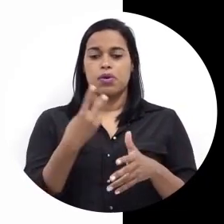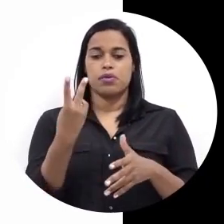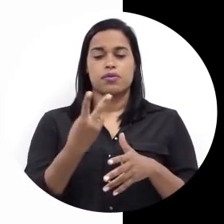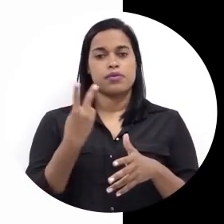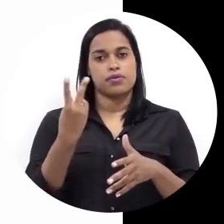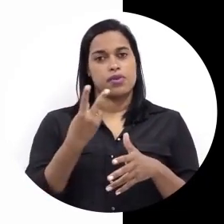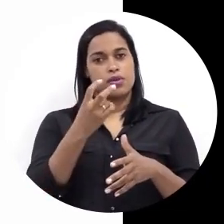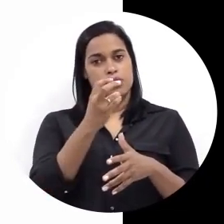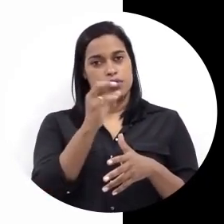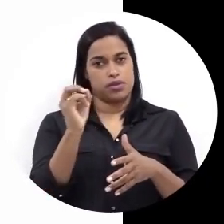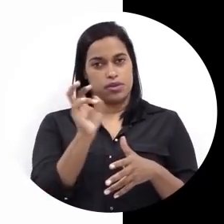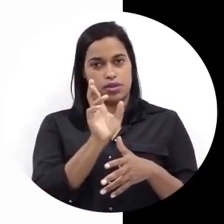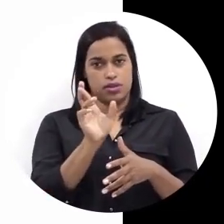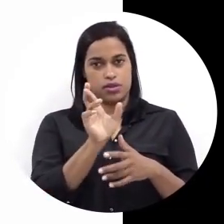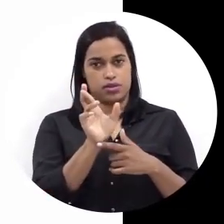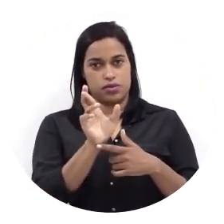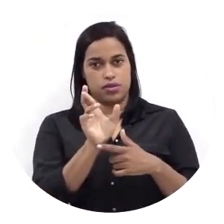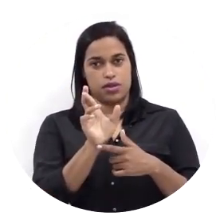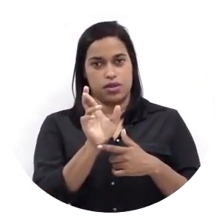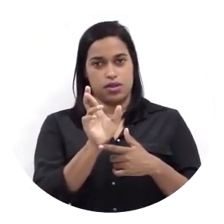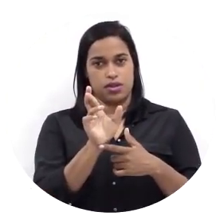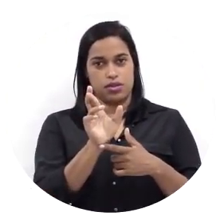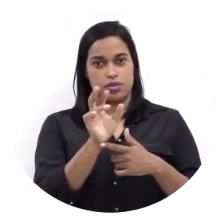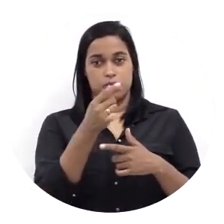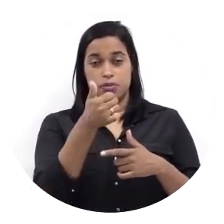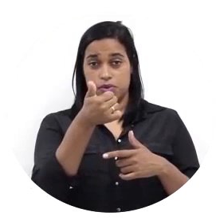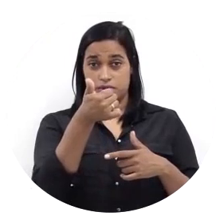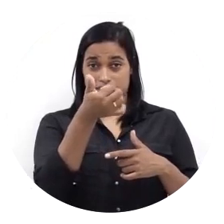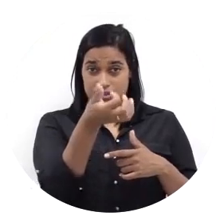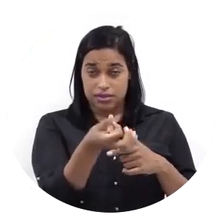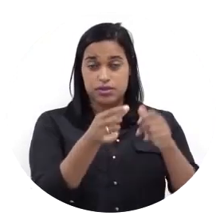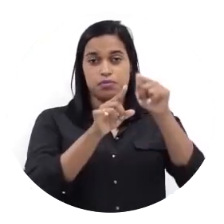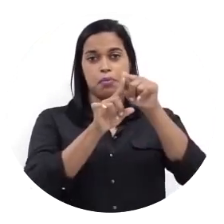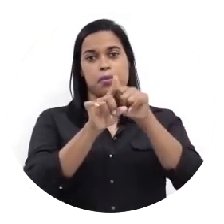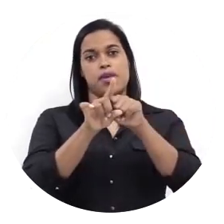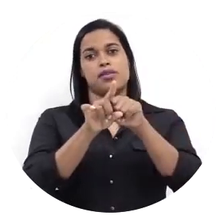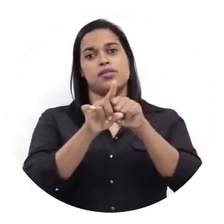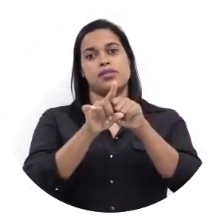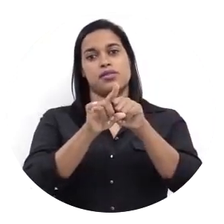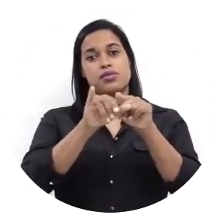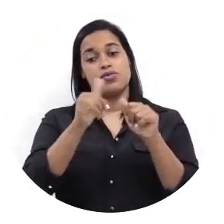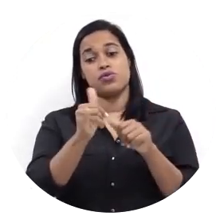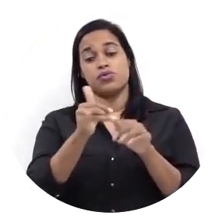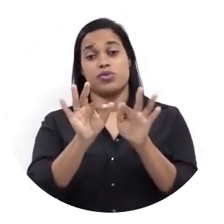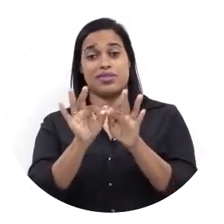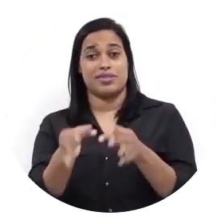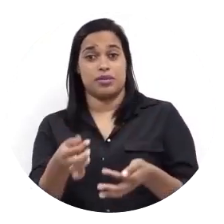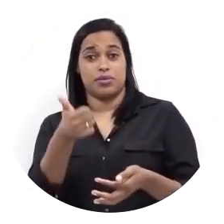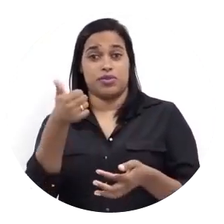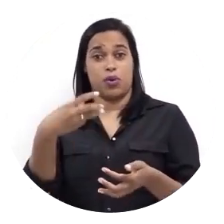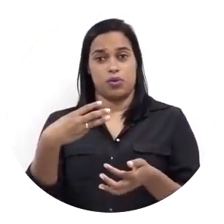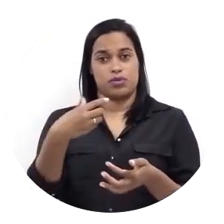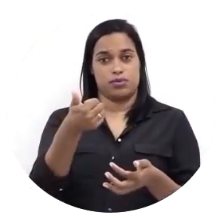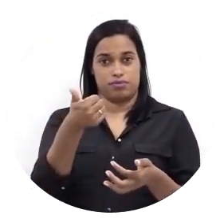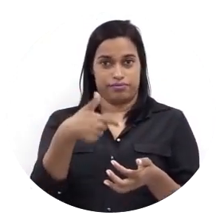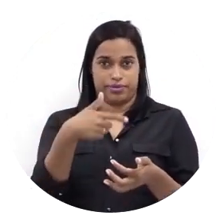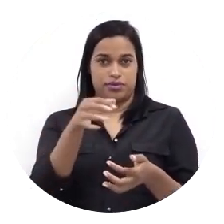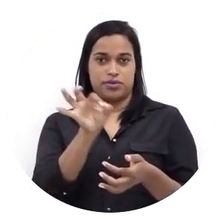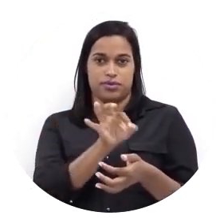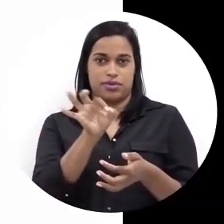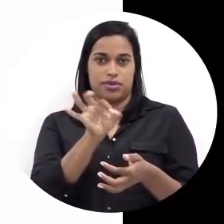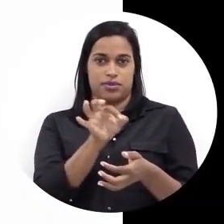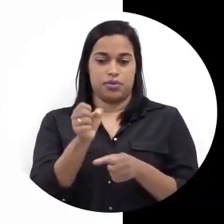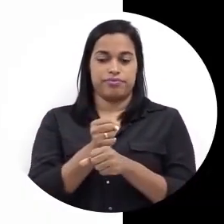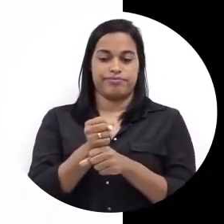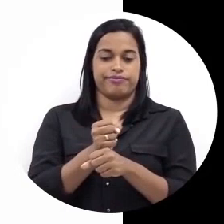de resgate de R$ 500 aplicados por 16 meses à taxa de juros simples de 12% ao trimestre? A